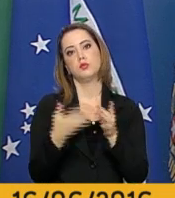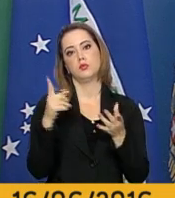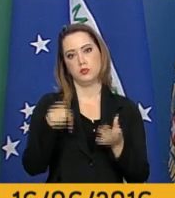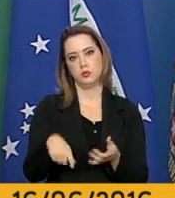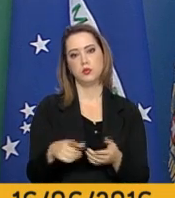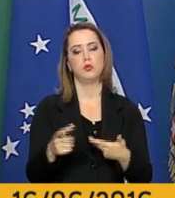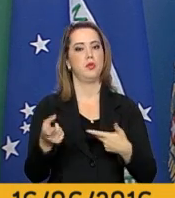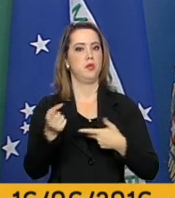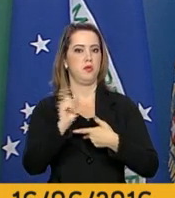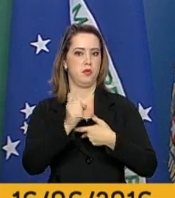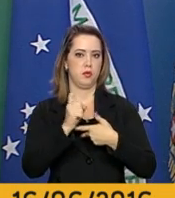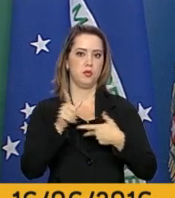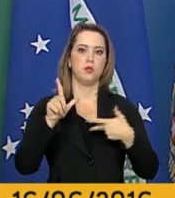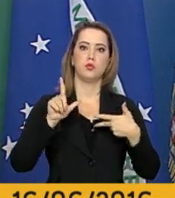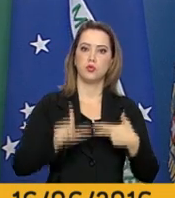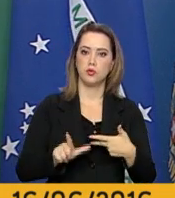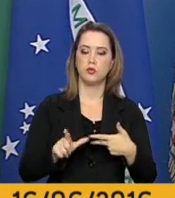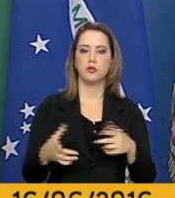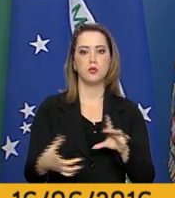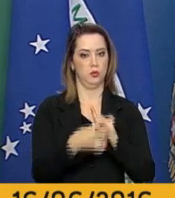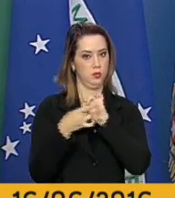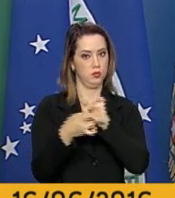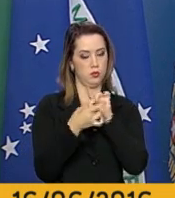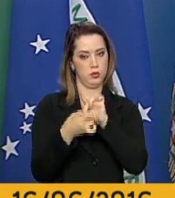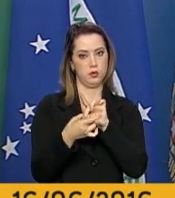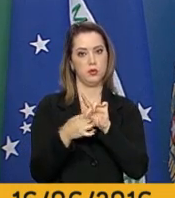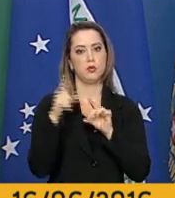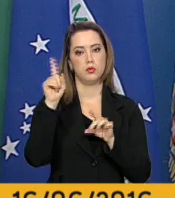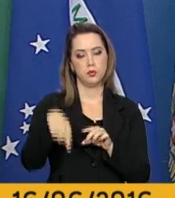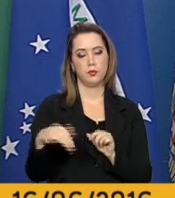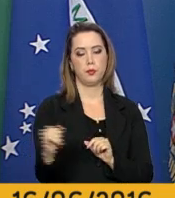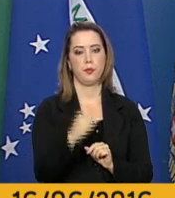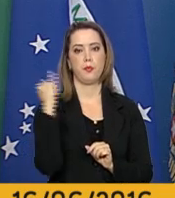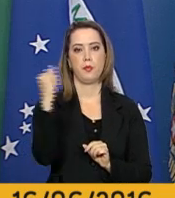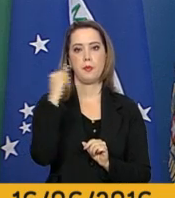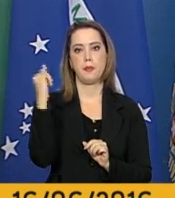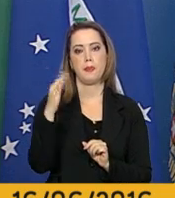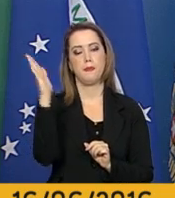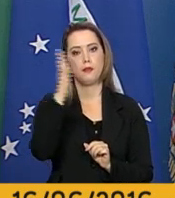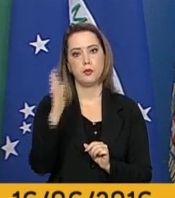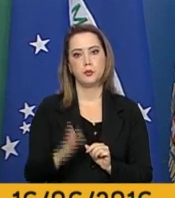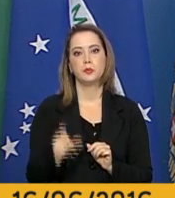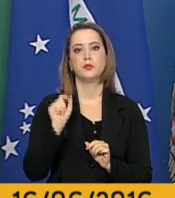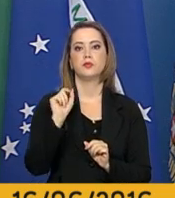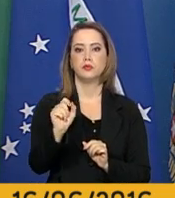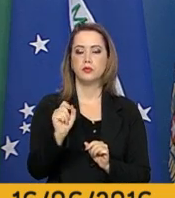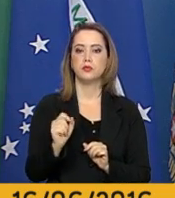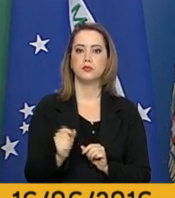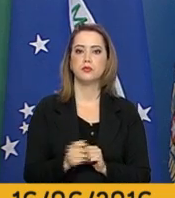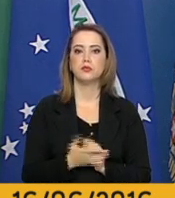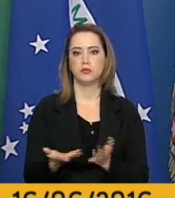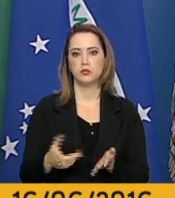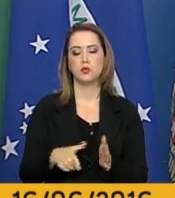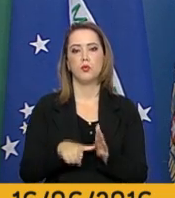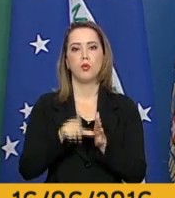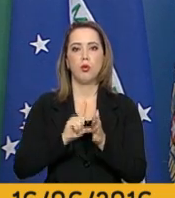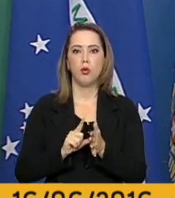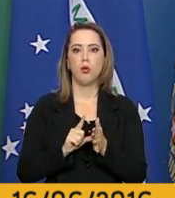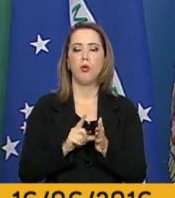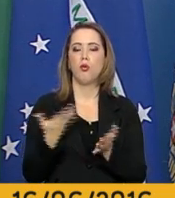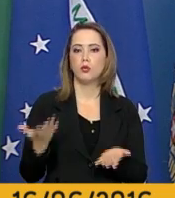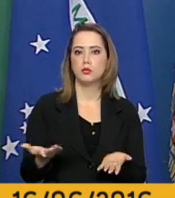legislativo. É fundamental para o país esta interação. E ainda ontem, sabe os senhores e as